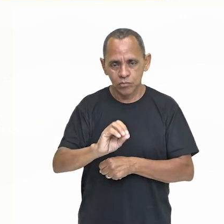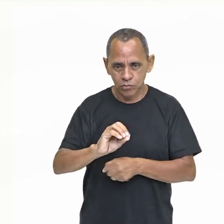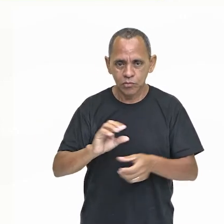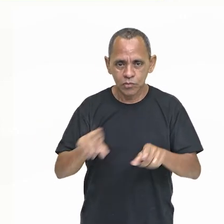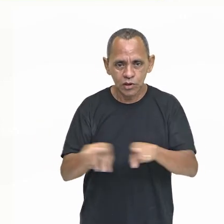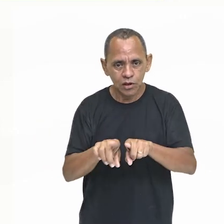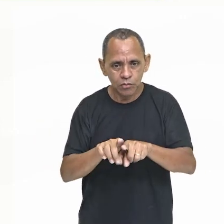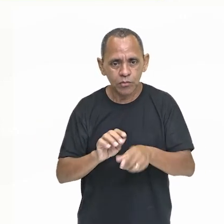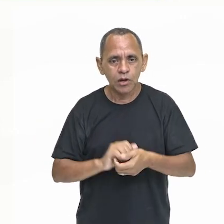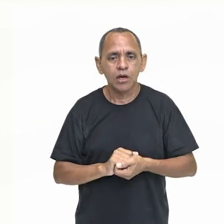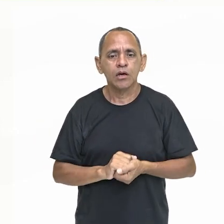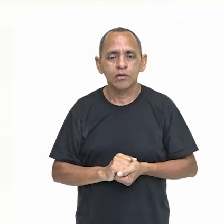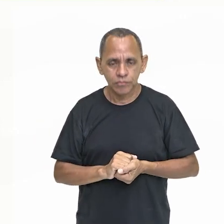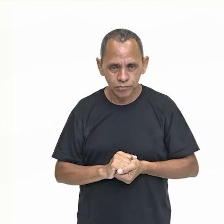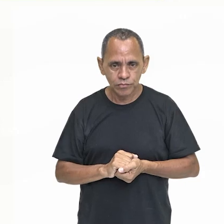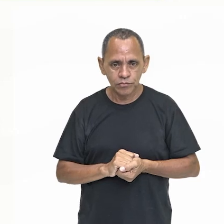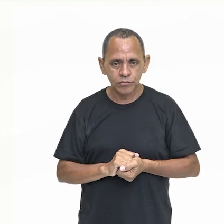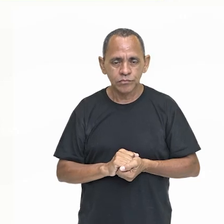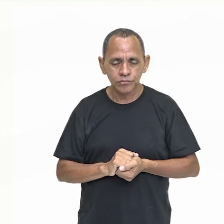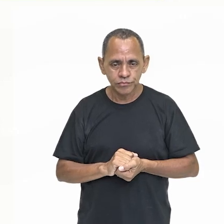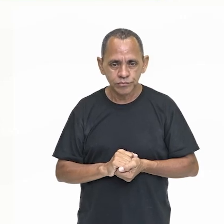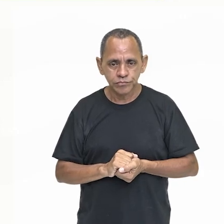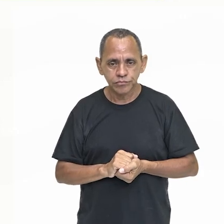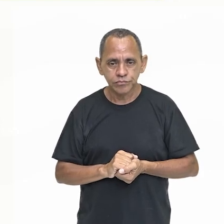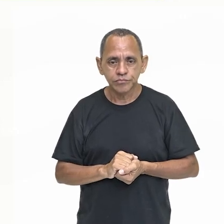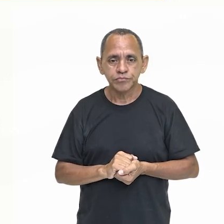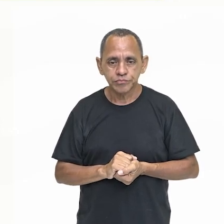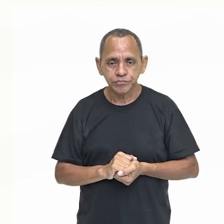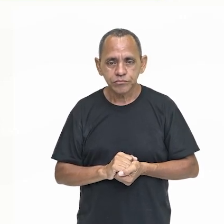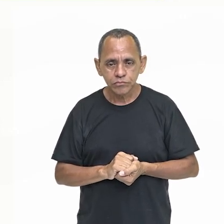primeira crise do petróleo, que foi em